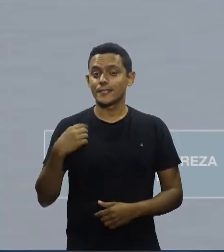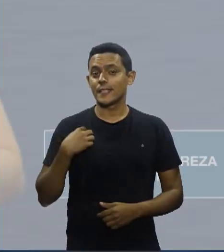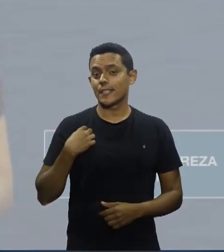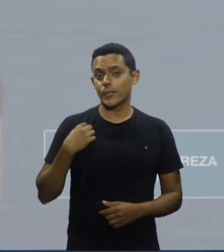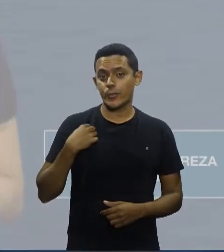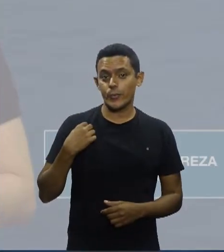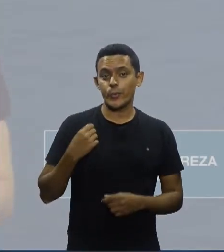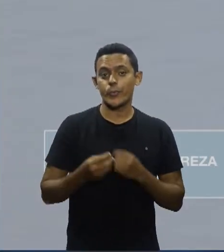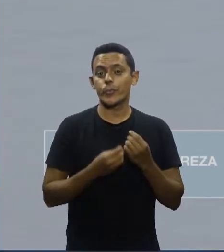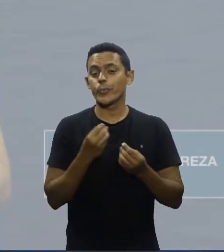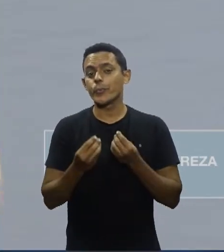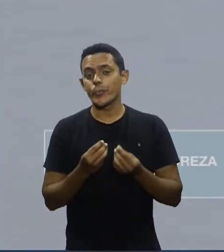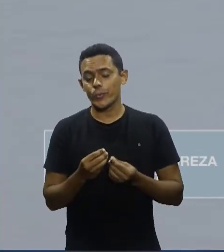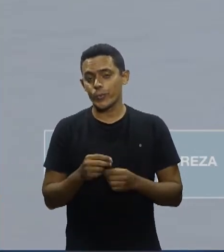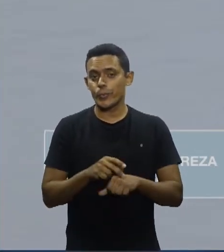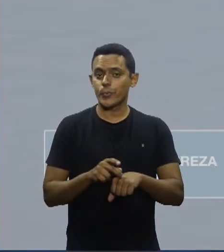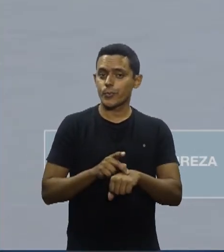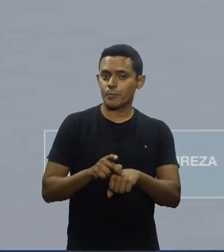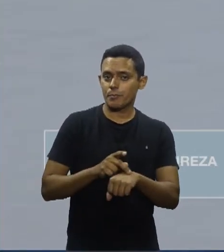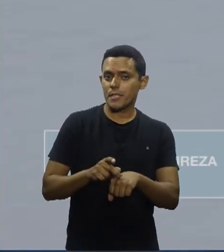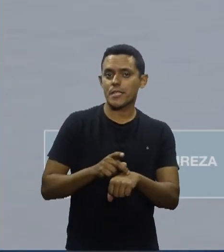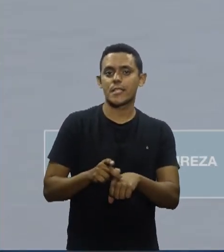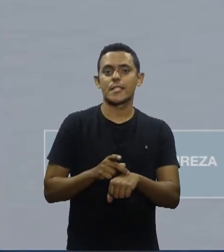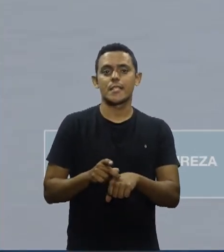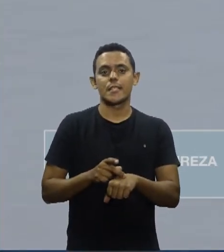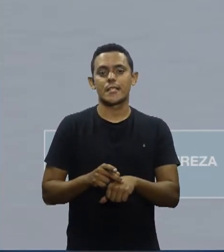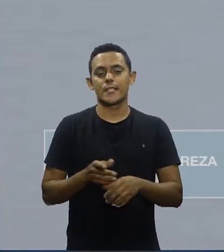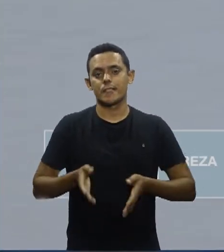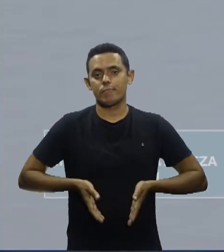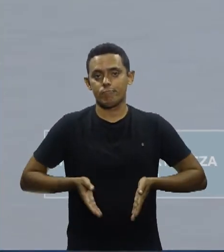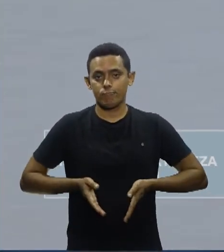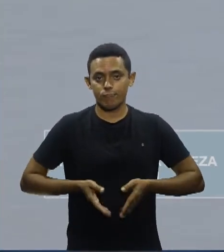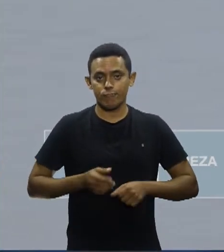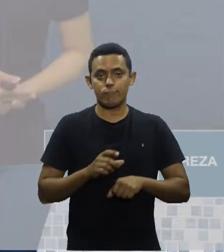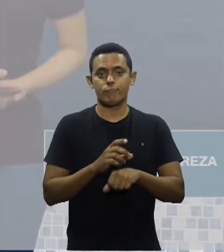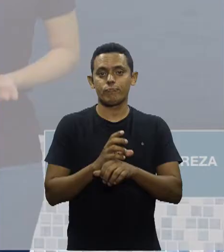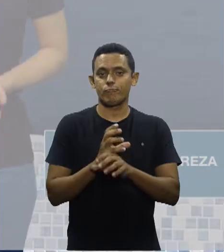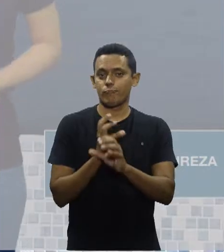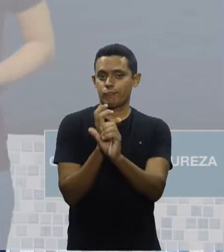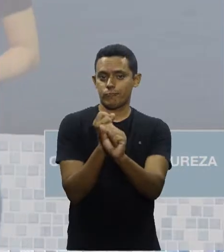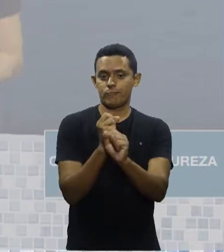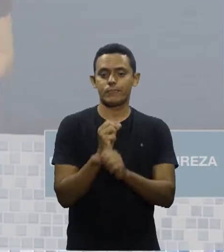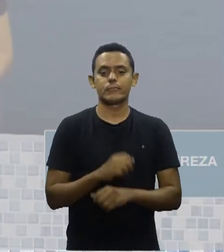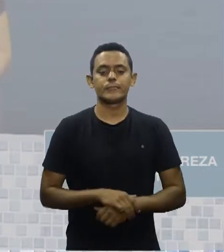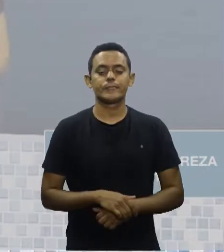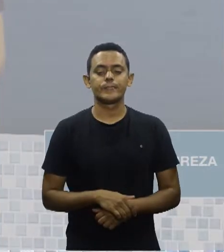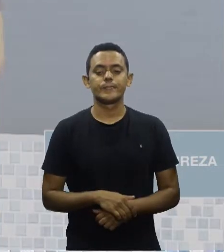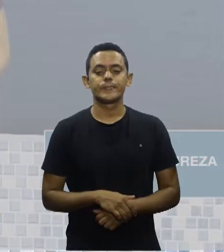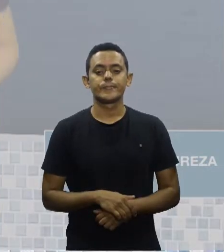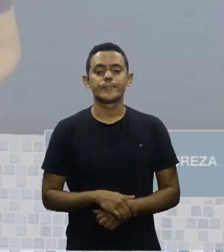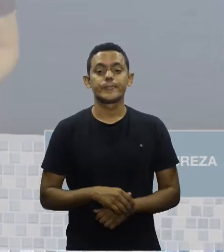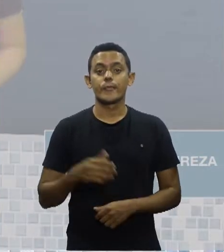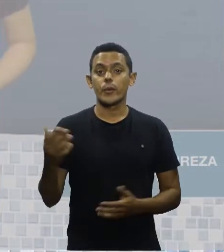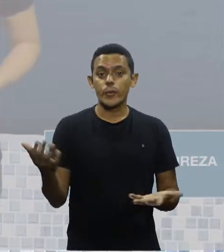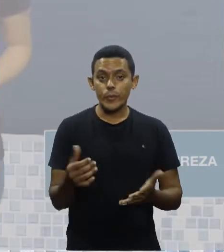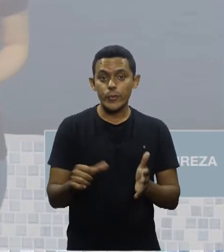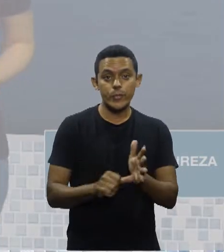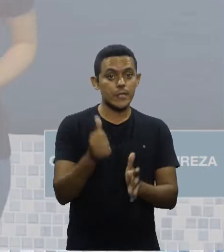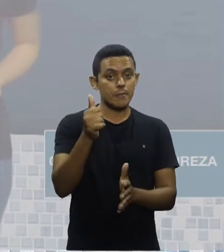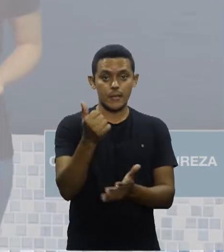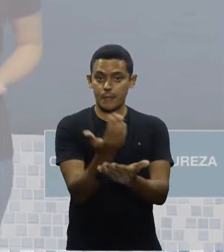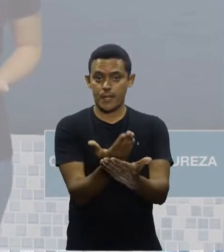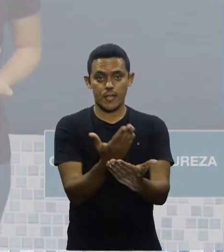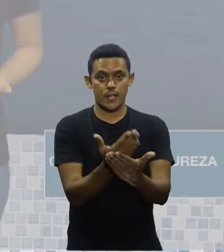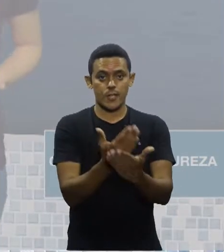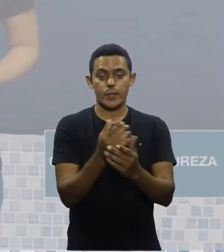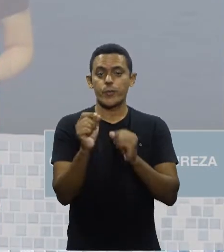uma blusa de cor escura preta, uma calça jeans. Essa primeira aula de Ciências nós tivemos a